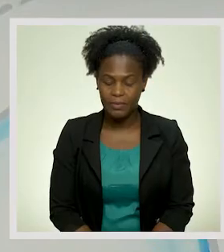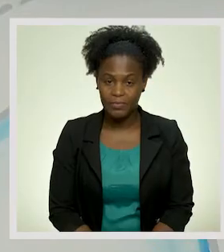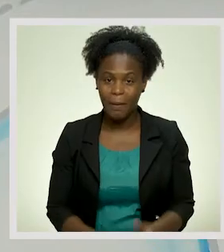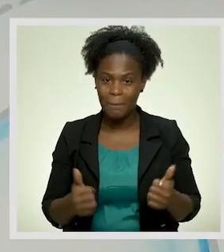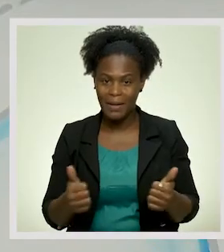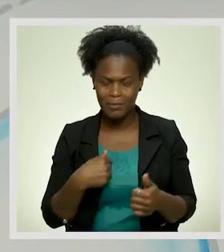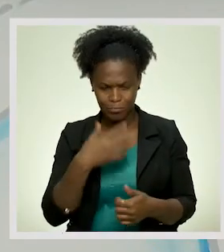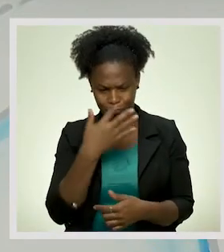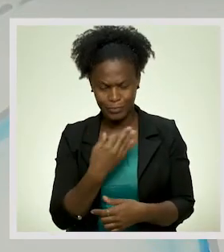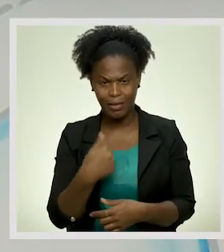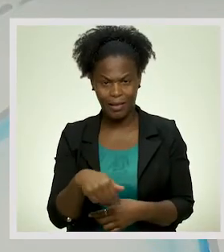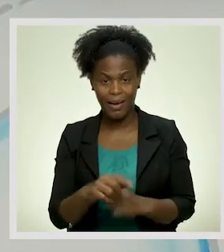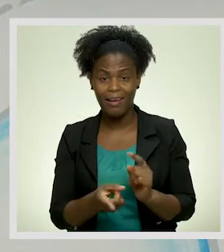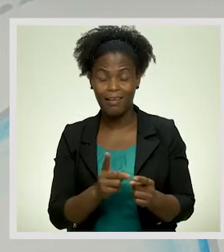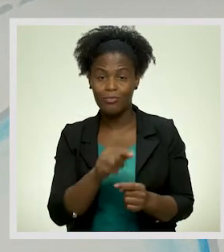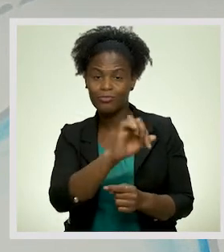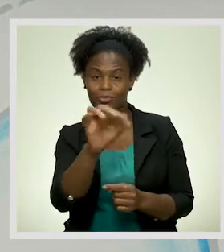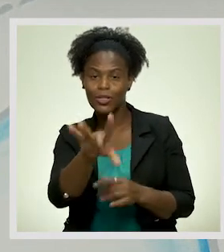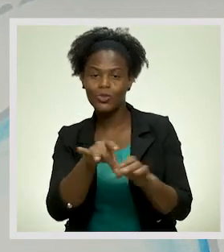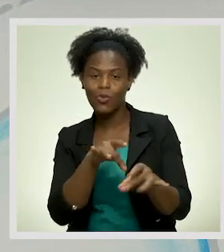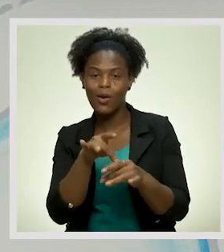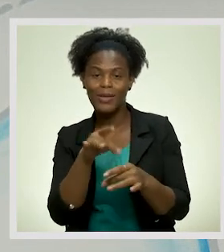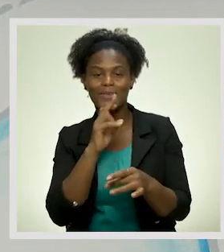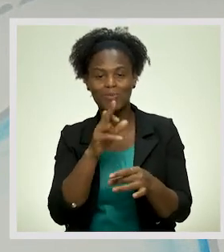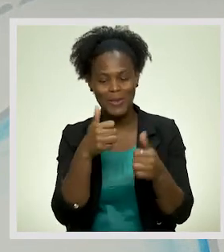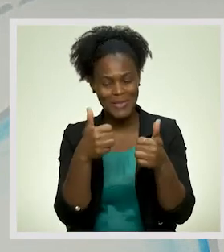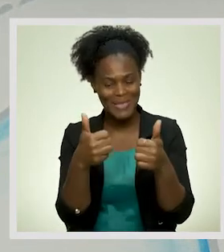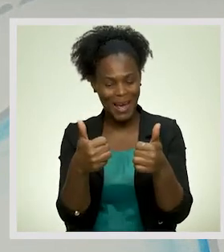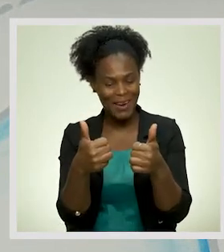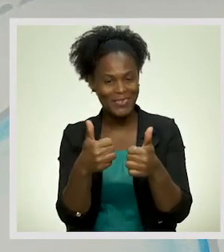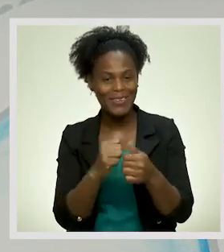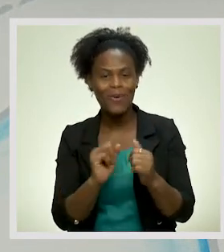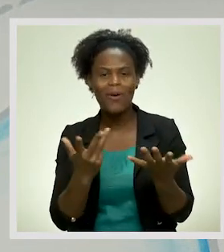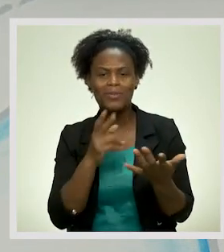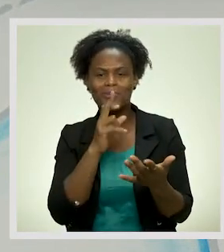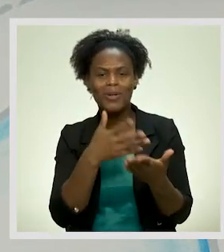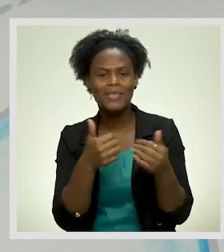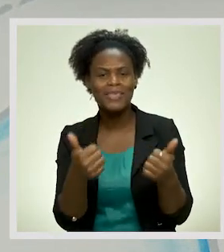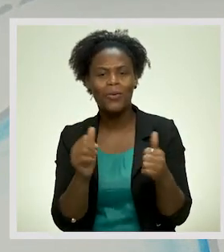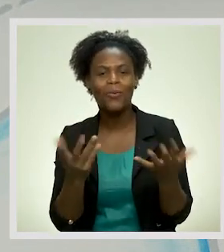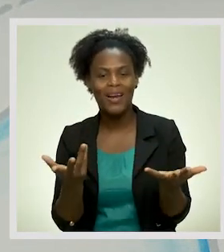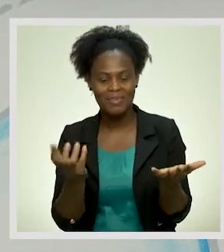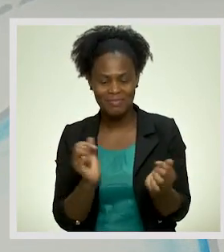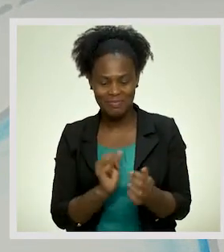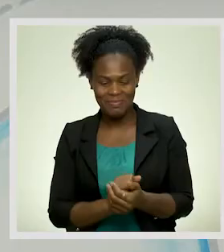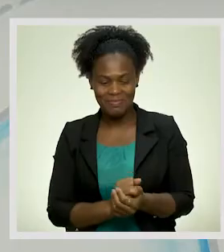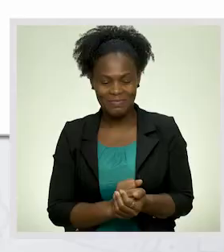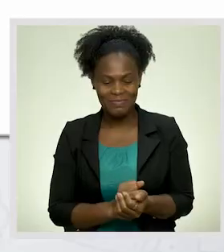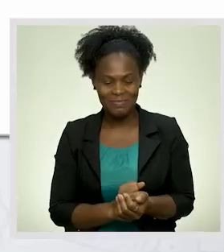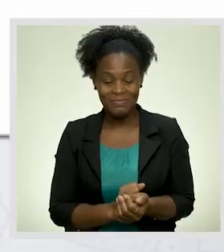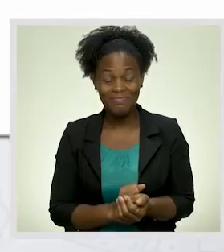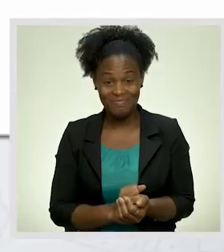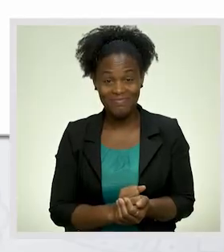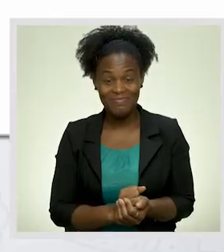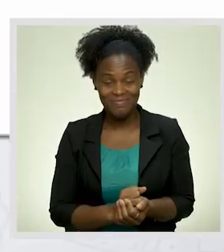Muito bem, eu tenho certeza que escolheram a opção correta. E qual é a opção correta?